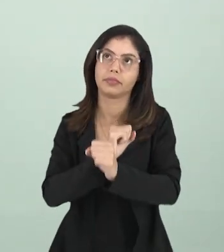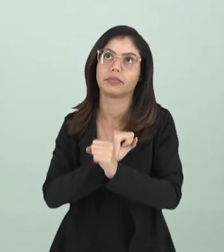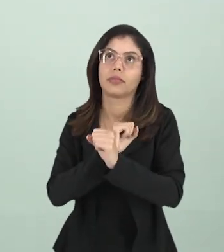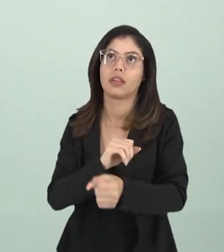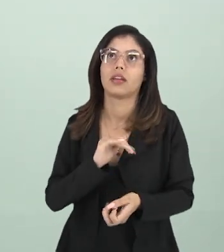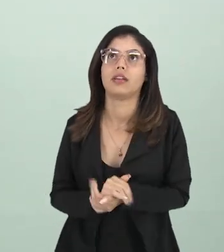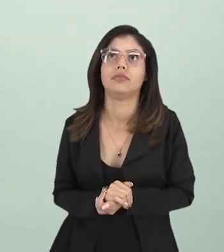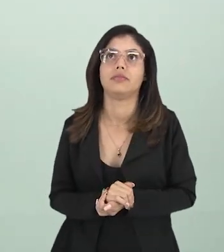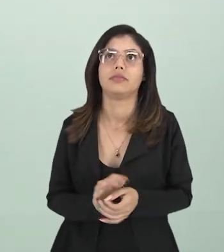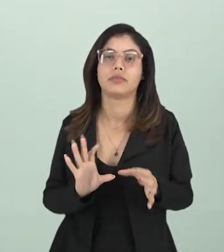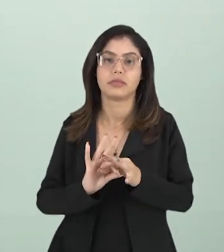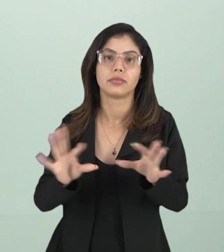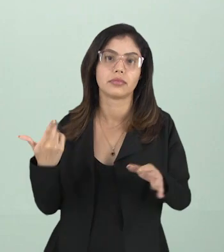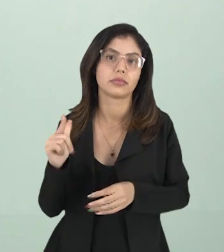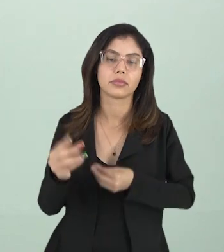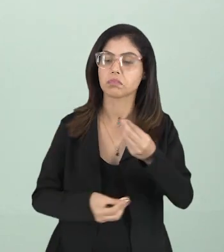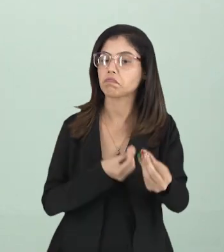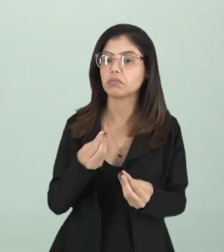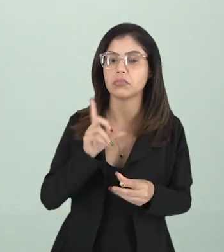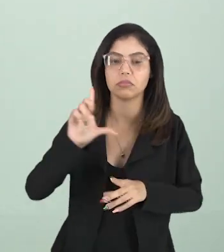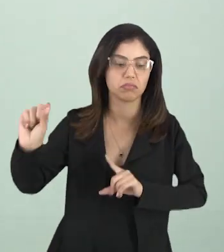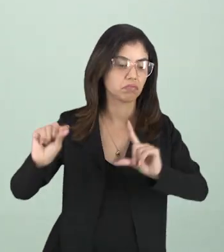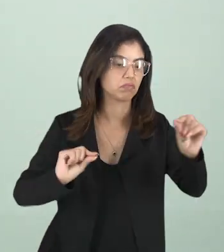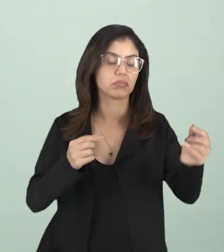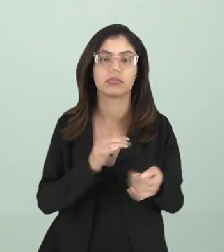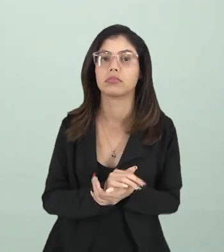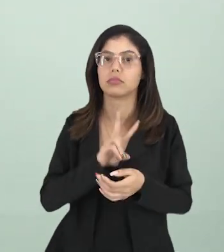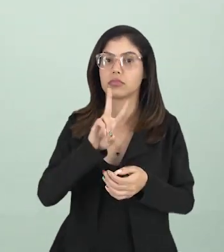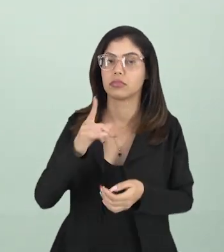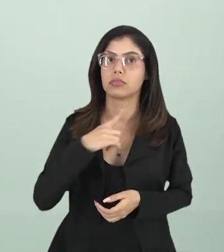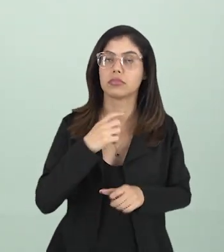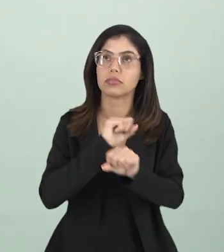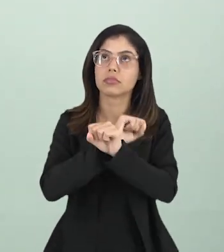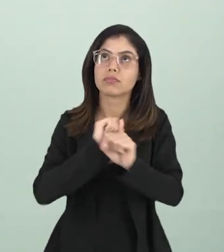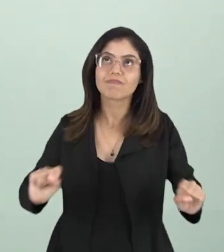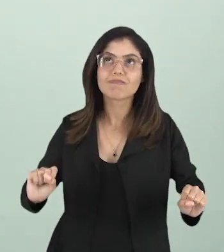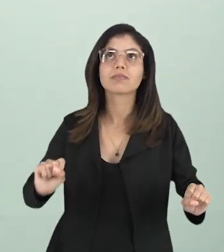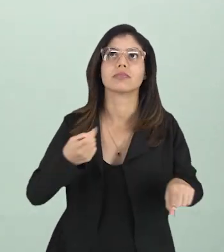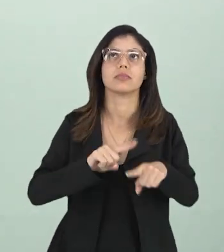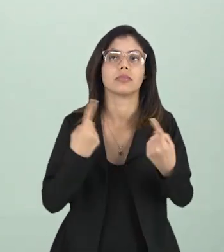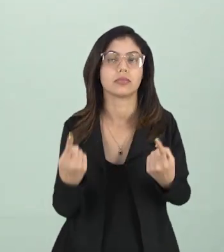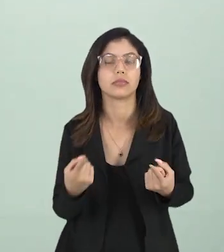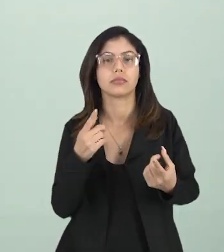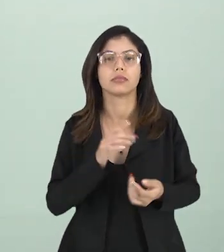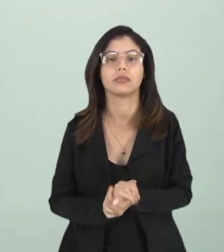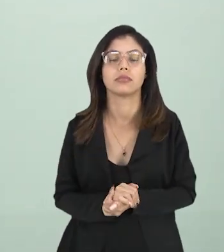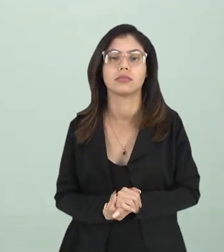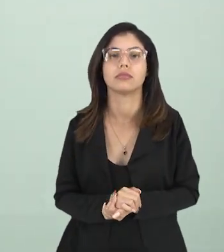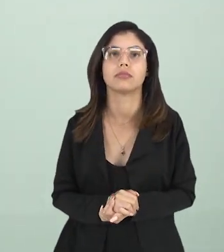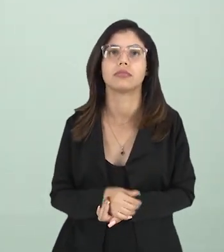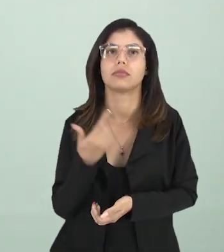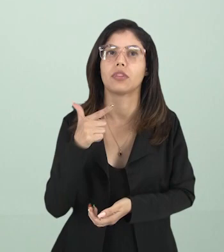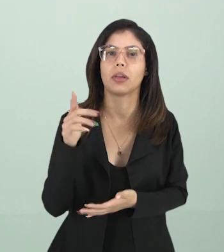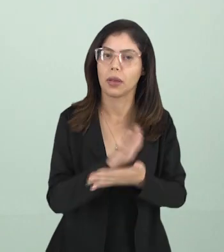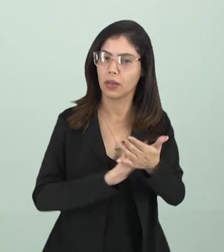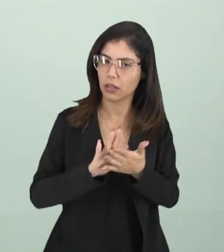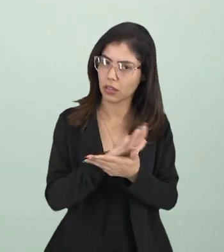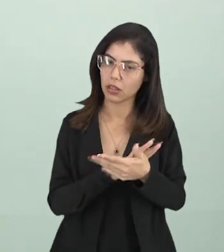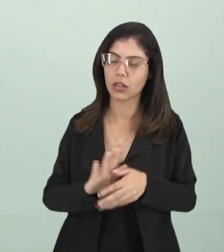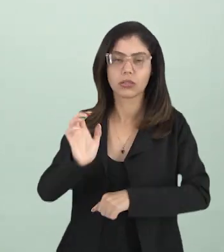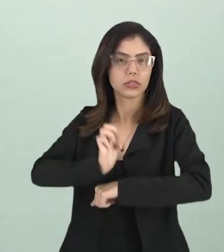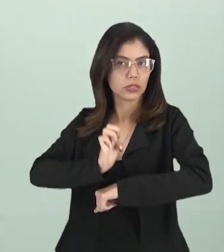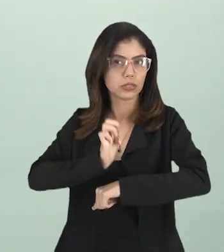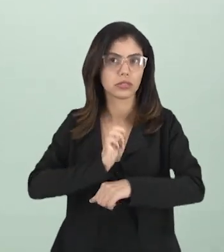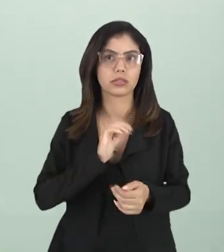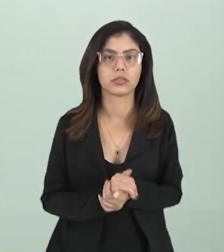elas ficaram sem ter para onde ir, A gente sempre fala que houve uma abolição, mas uma abolição, assim, sem nenhuma reparação do Estado, elas